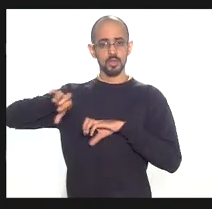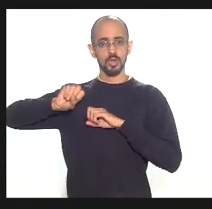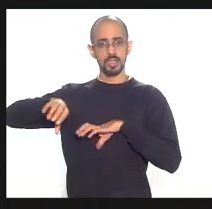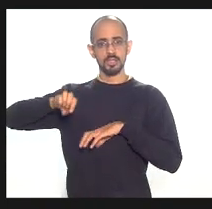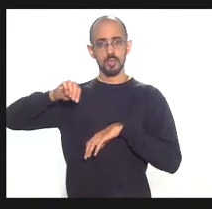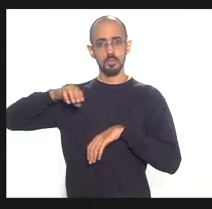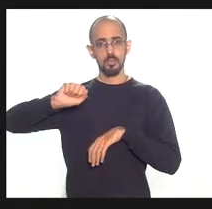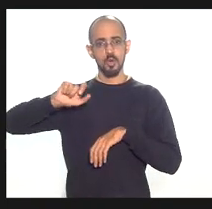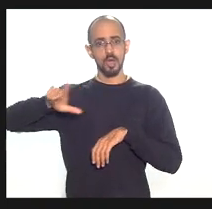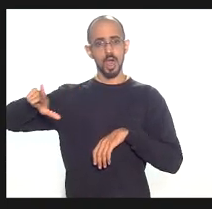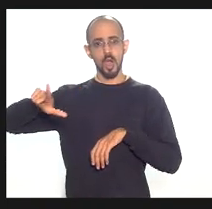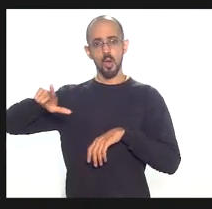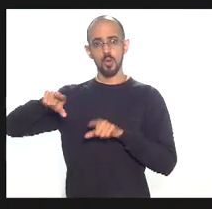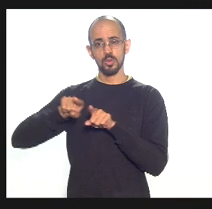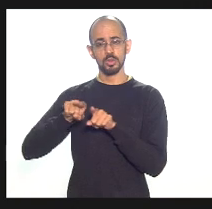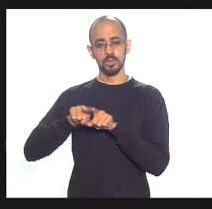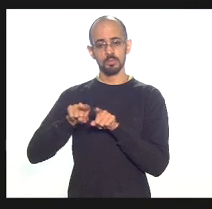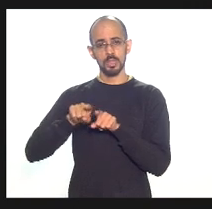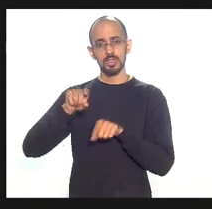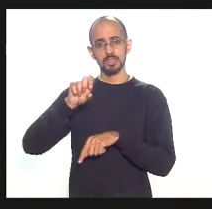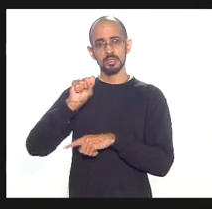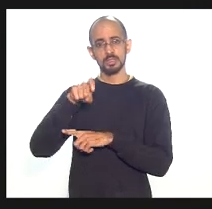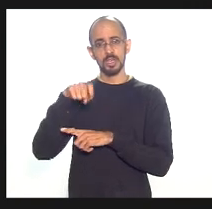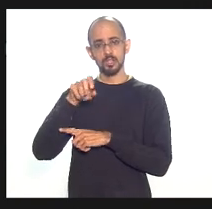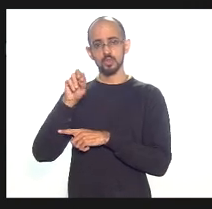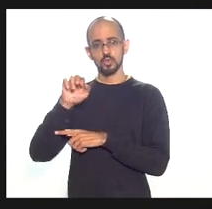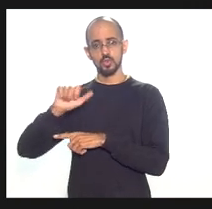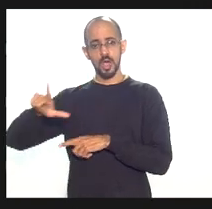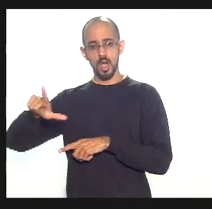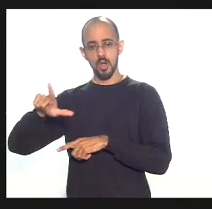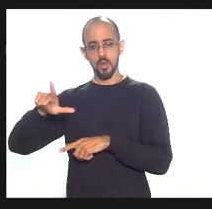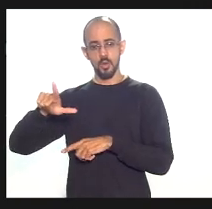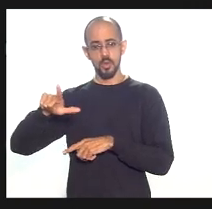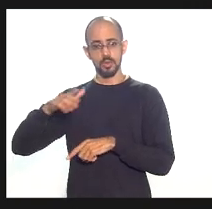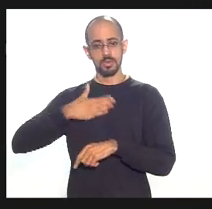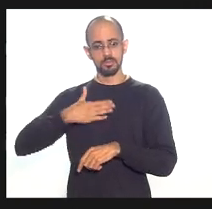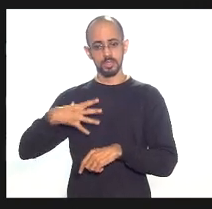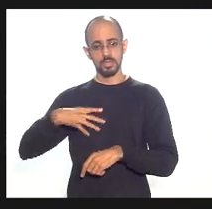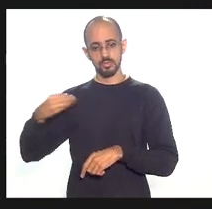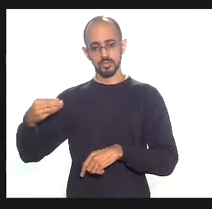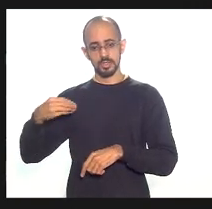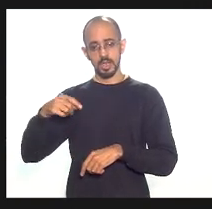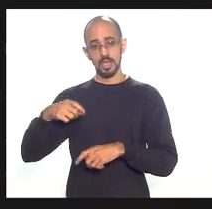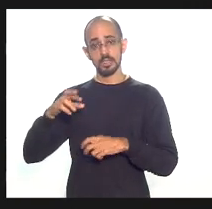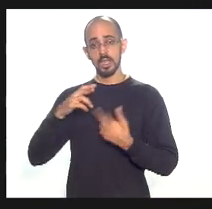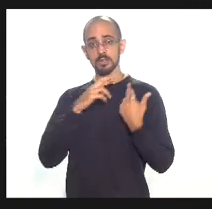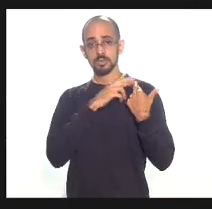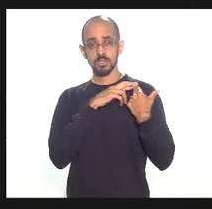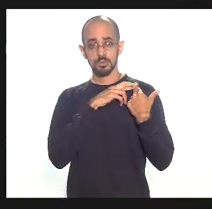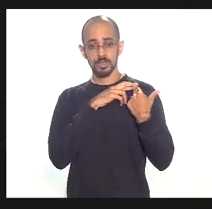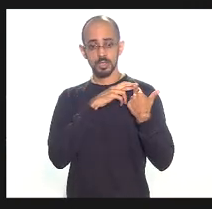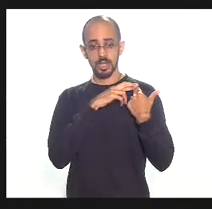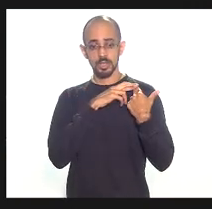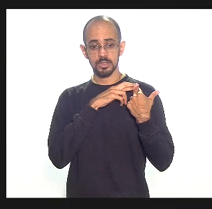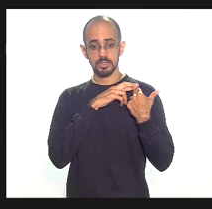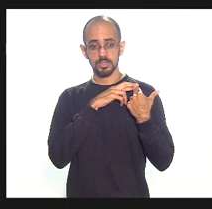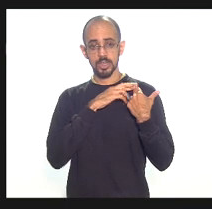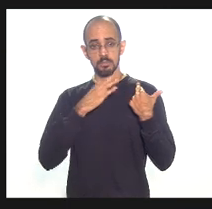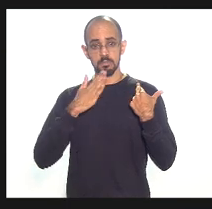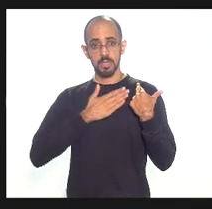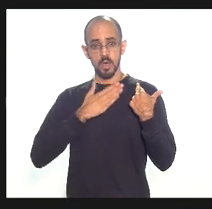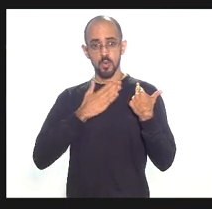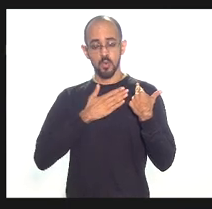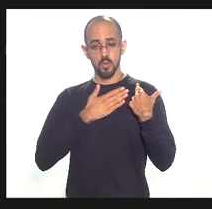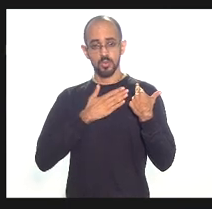educação sexual a educação religiosa das minhas filhas essa responsabilidade esse comprometimento é